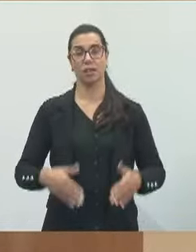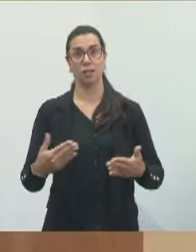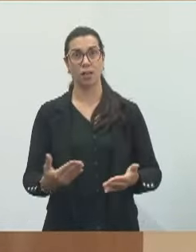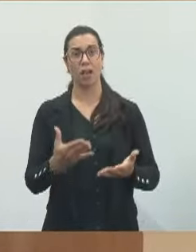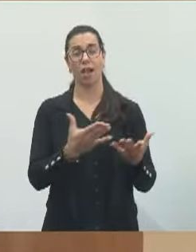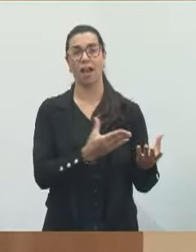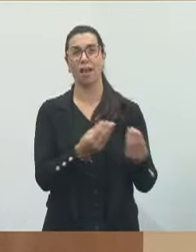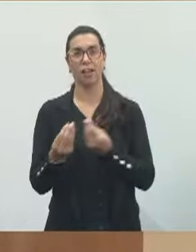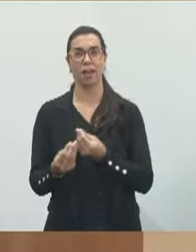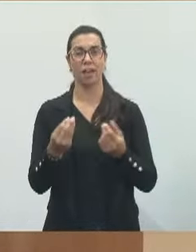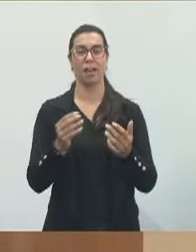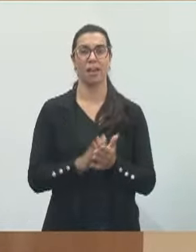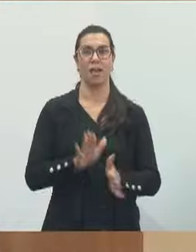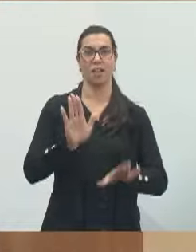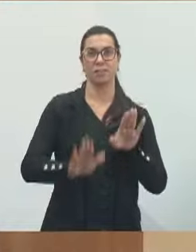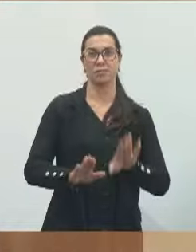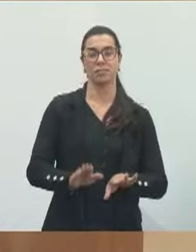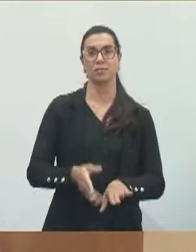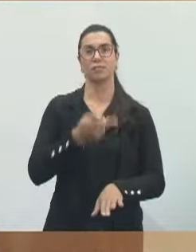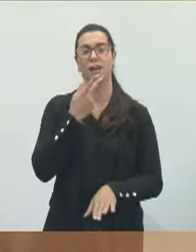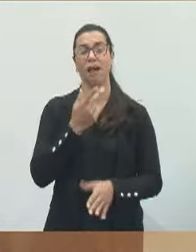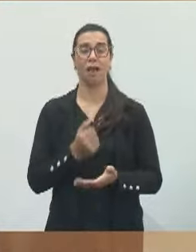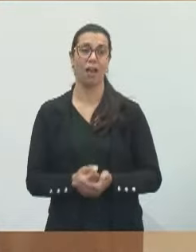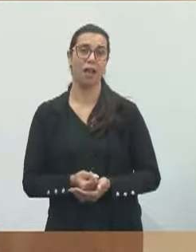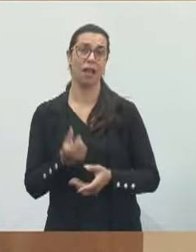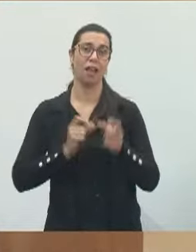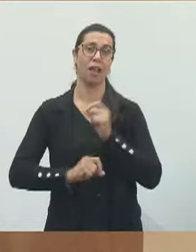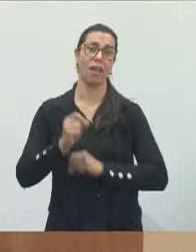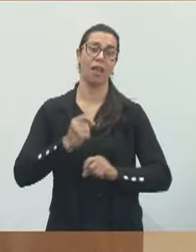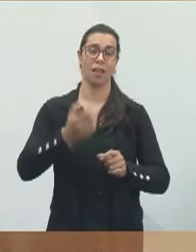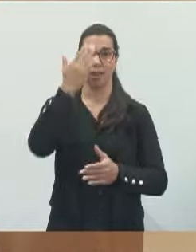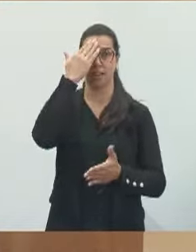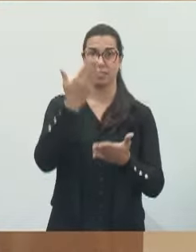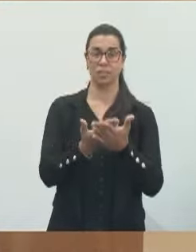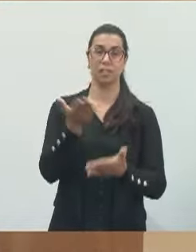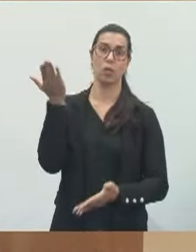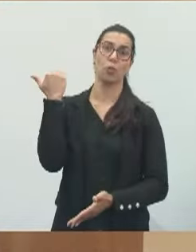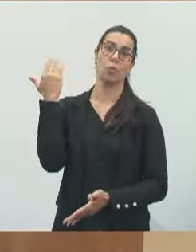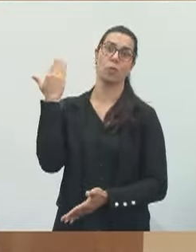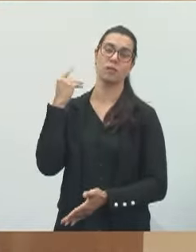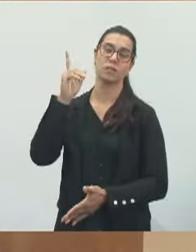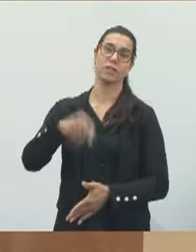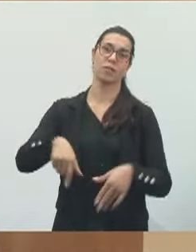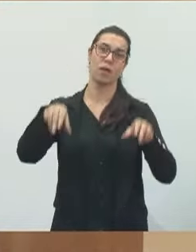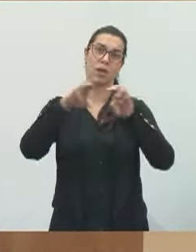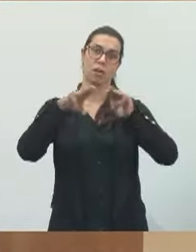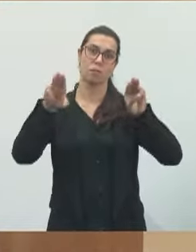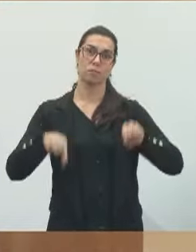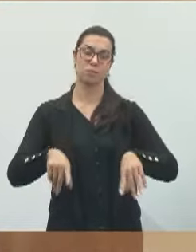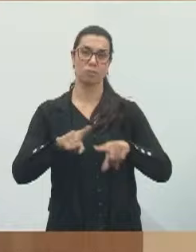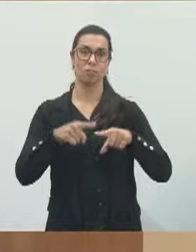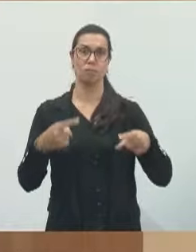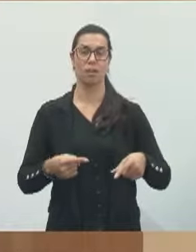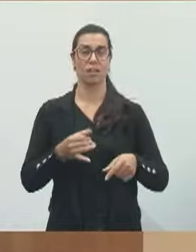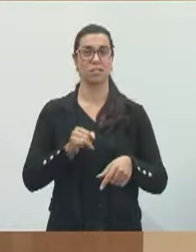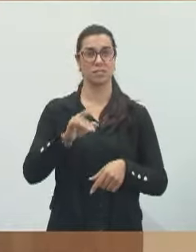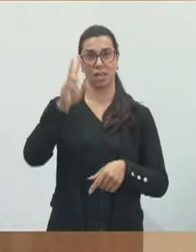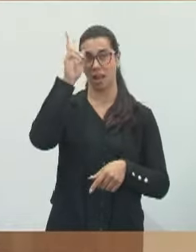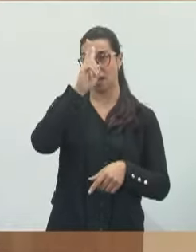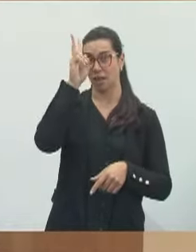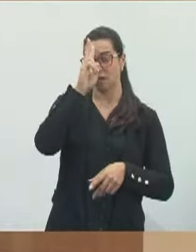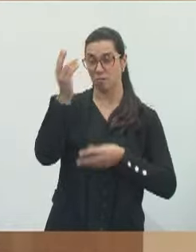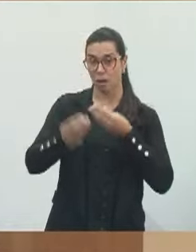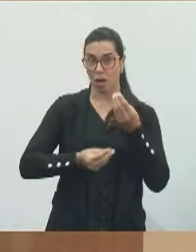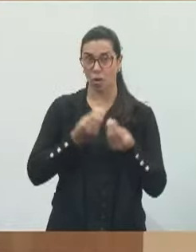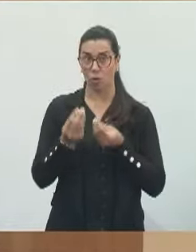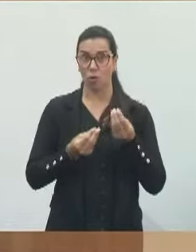vezes fala que quem vive de passado é museu, mas se a gente voltar no passado e ver o que era a saúde nas administrações